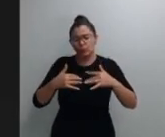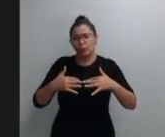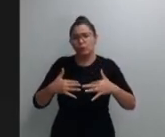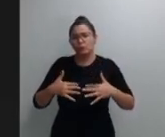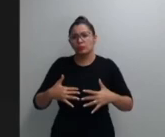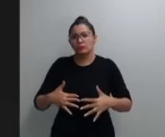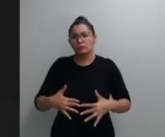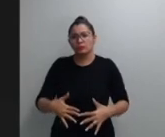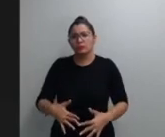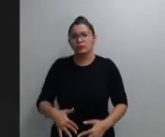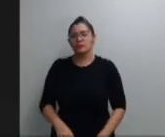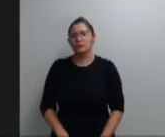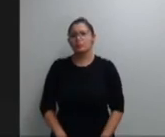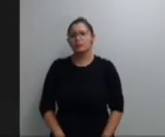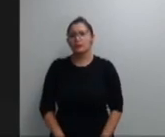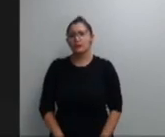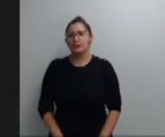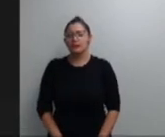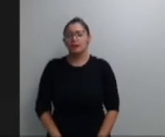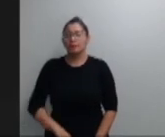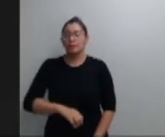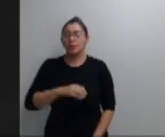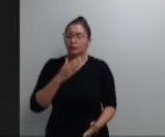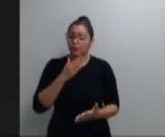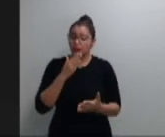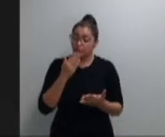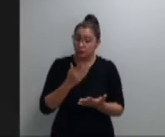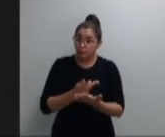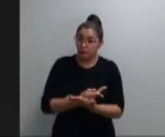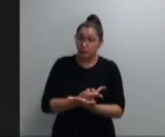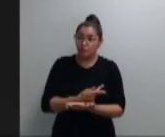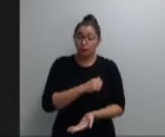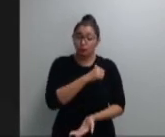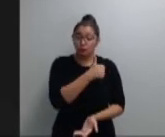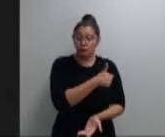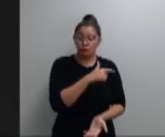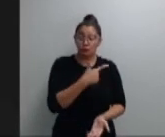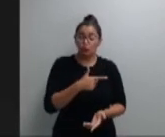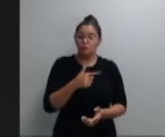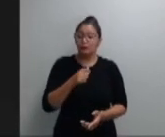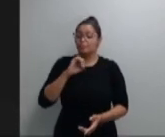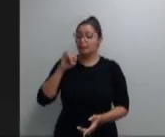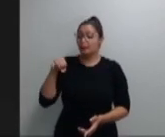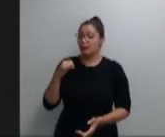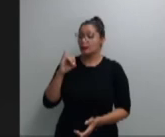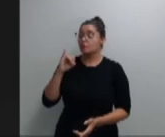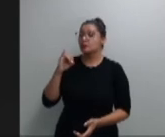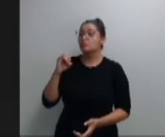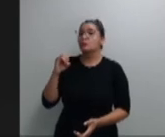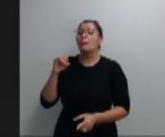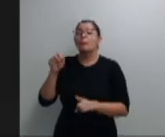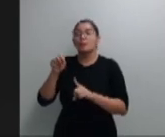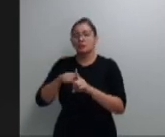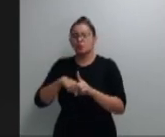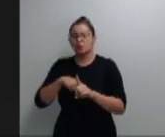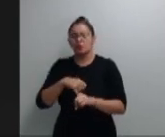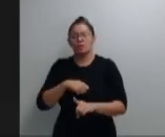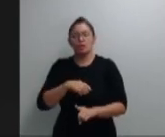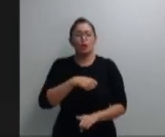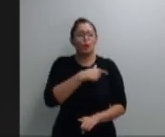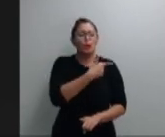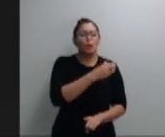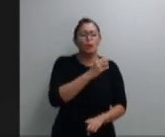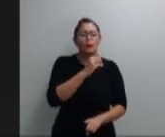aquisição do controle acionário da CBI Industries pela Praxer na Bolsa de Valores de Nova Iorque esse é o marco